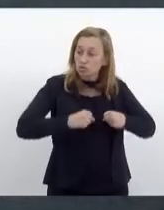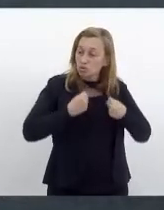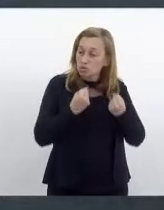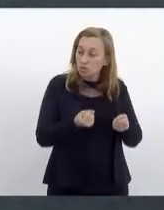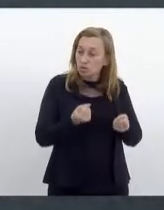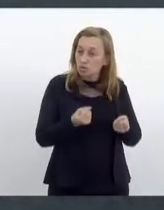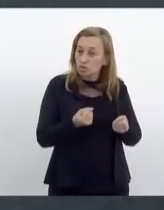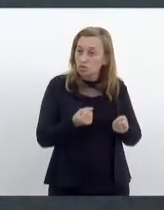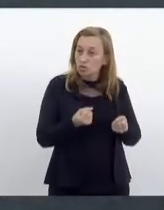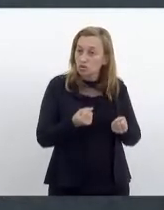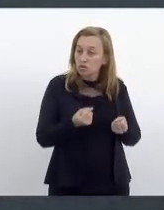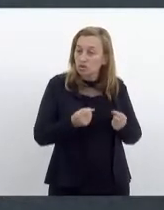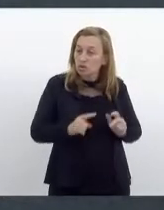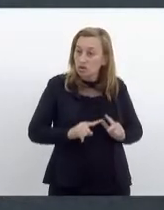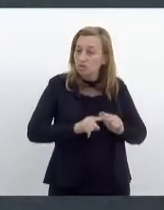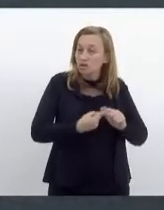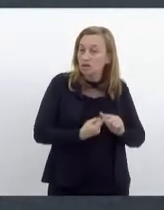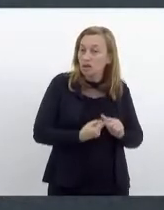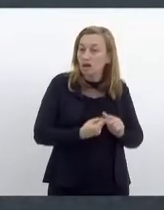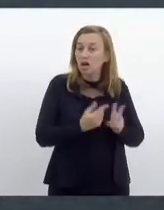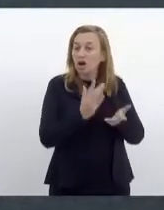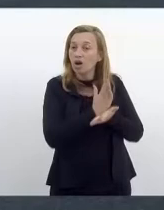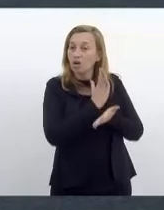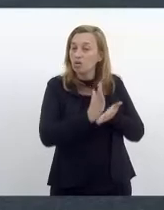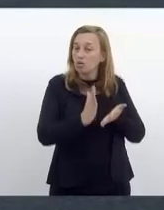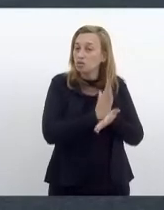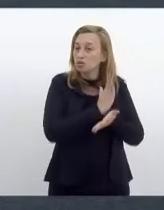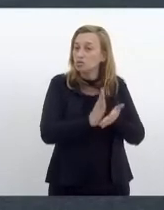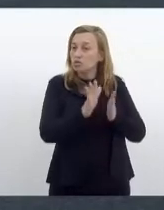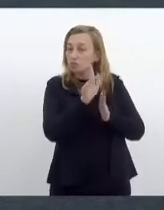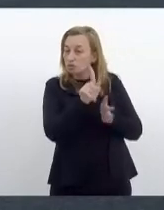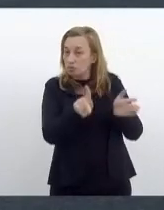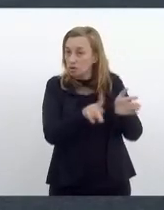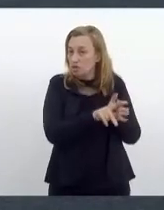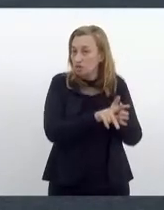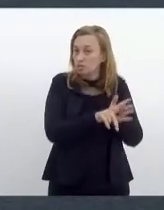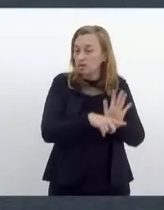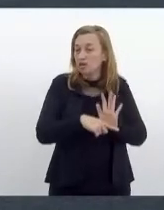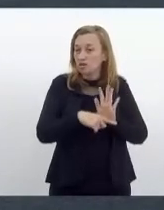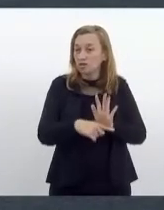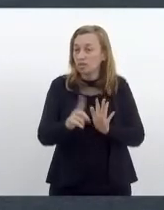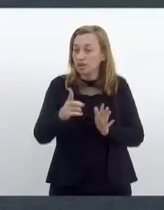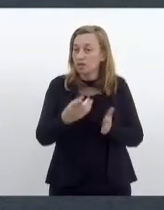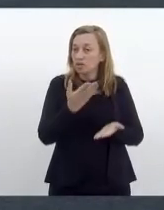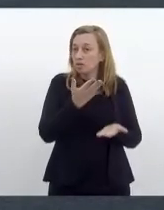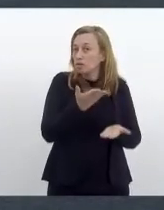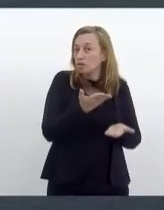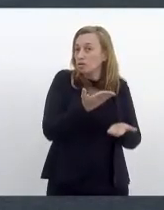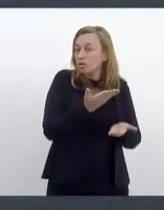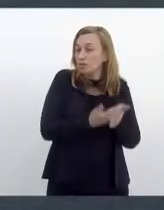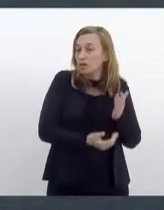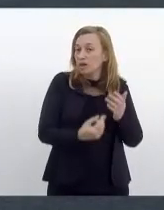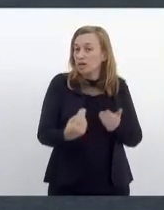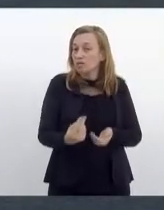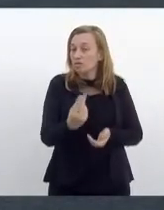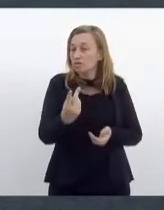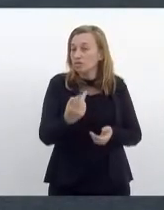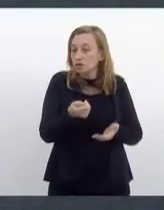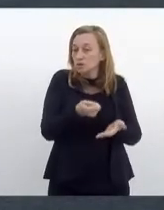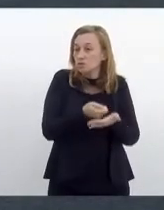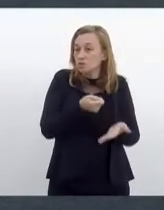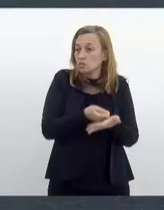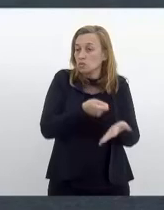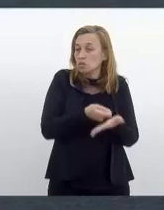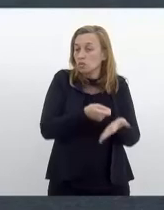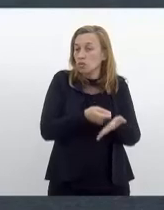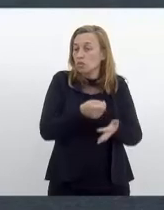emendas alterar substantivamente o projeto, para tentar fazer com que ele não caia nessa contradição de impor ao